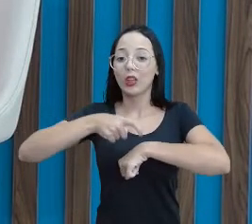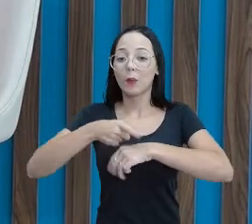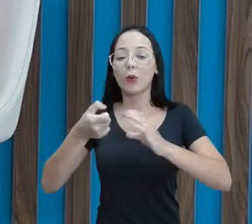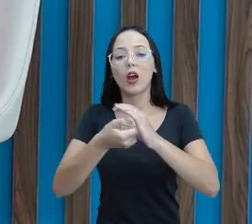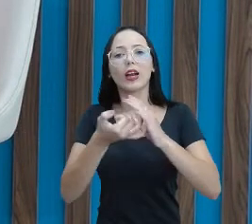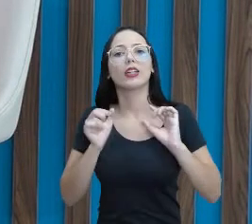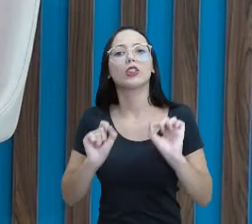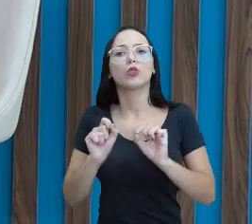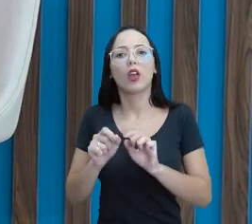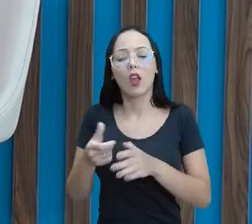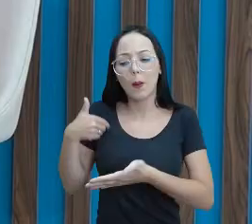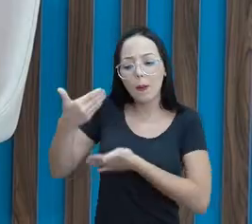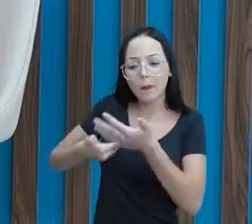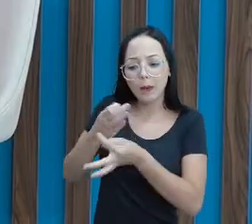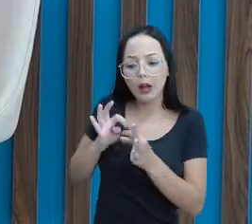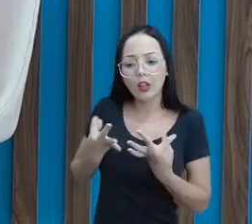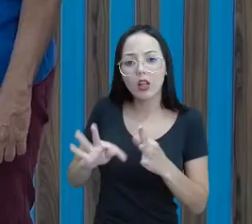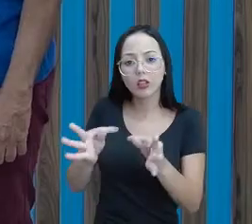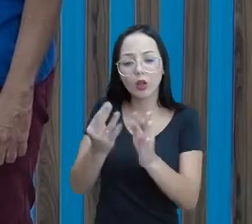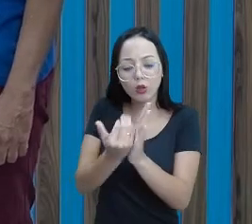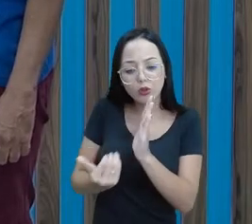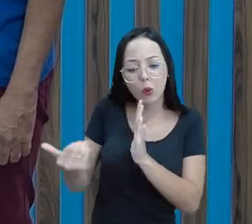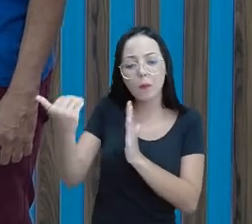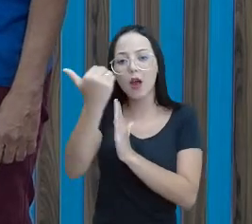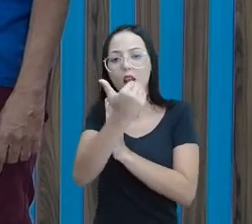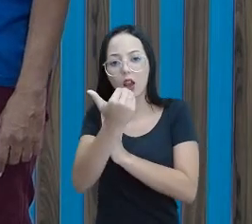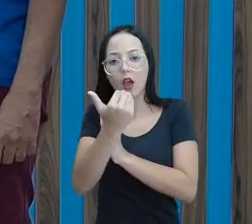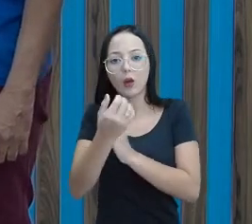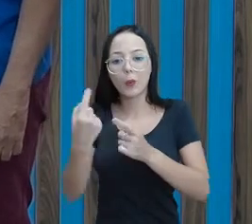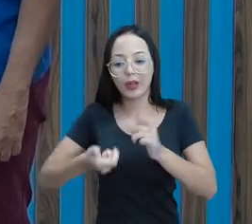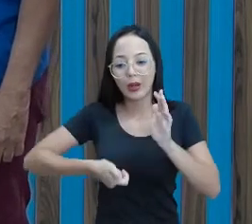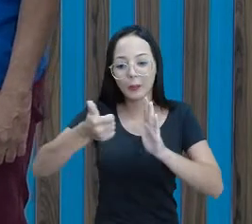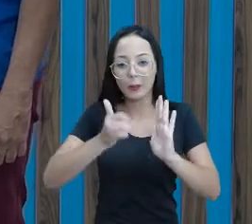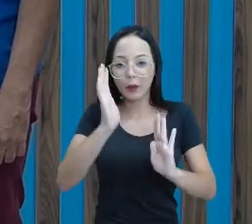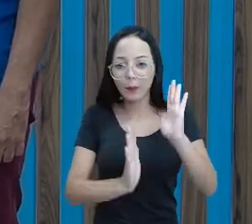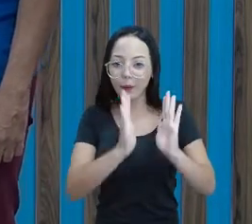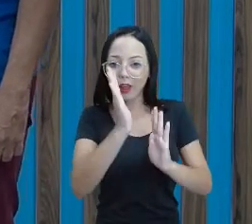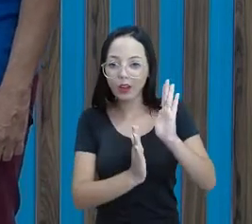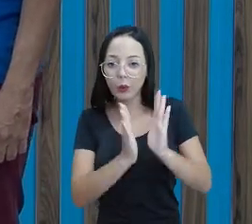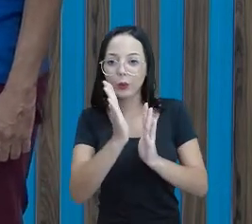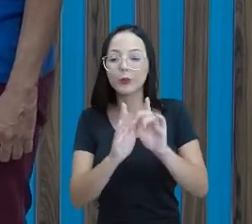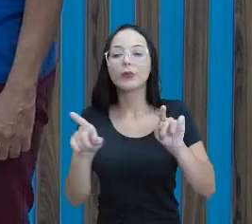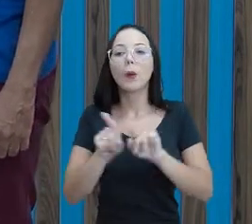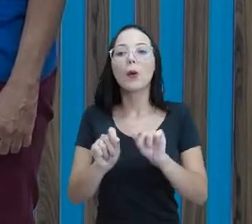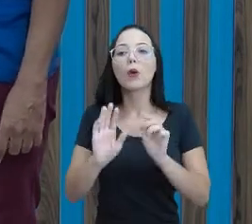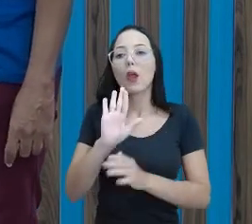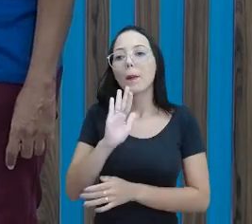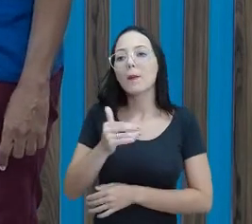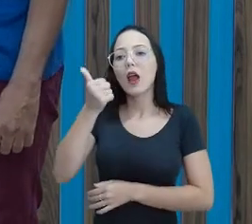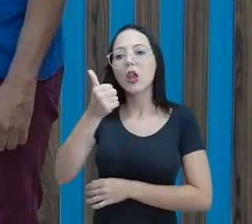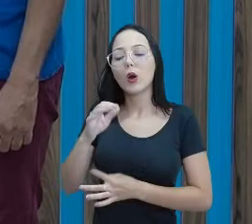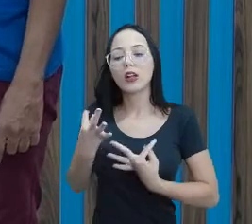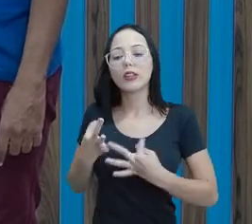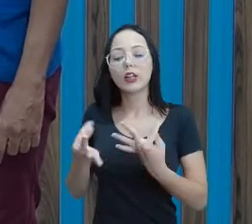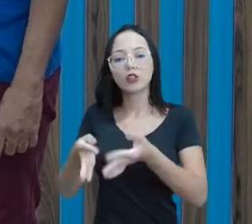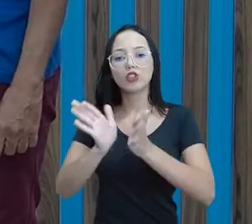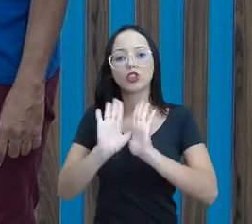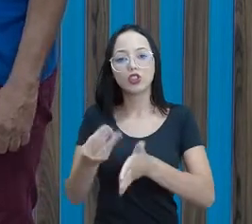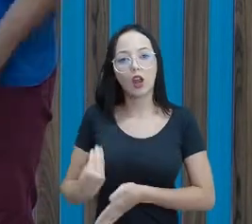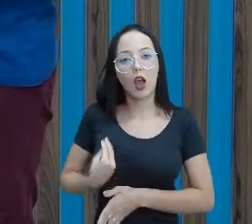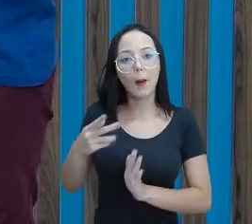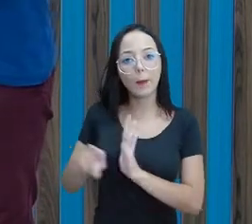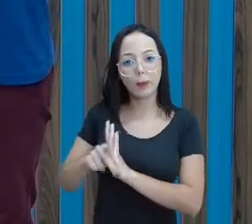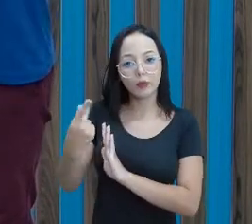Características. O avanço tecnológico maiores do que da primeira fase, tá? aperfeiçoamento de tecnologias já